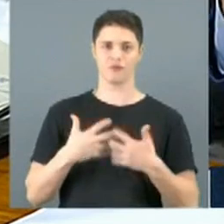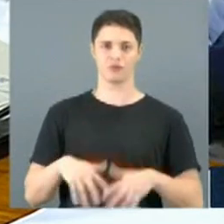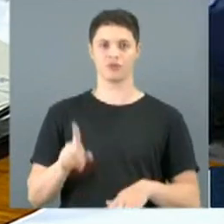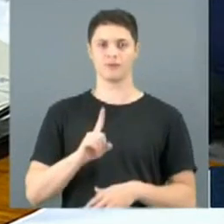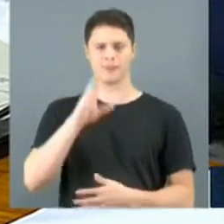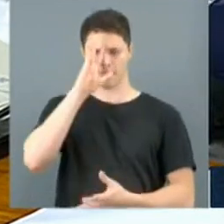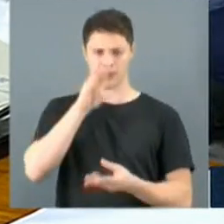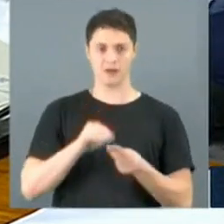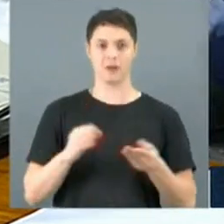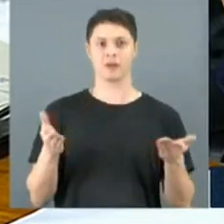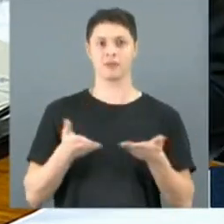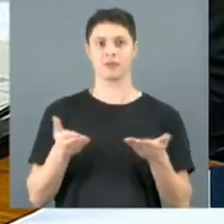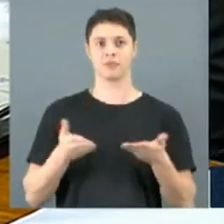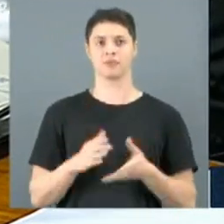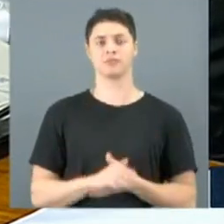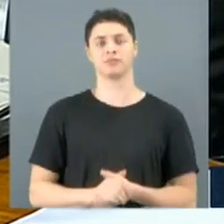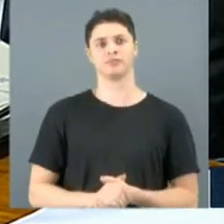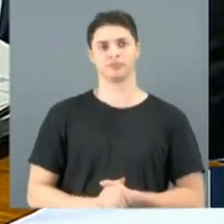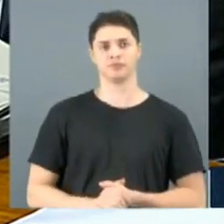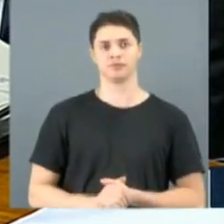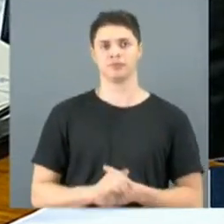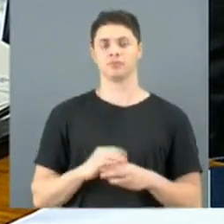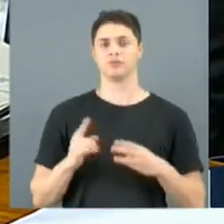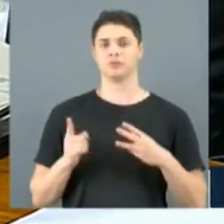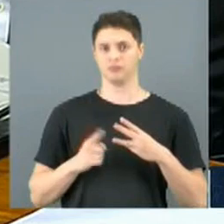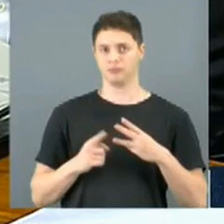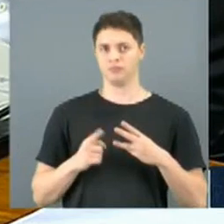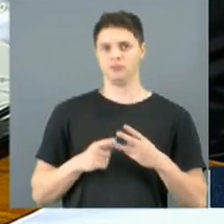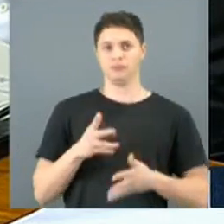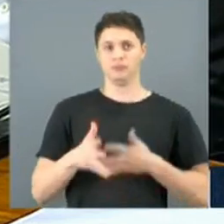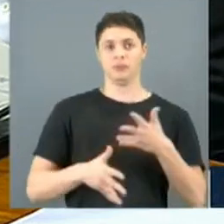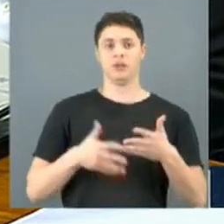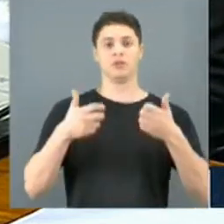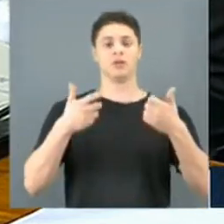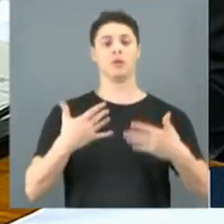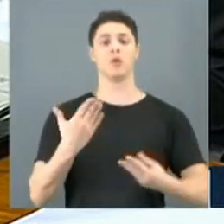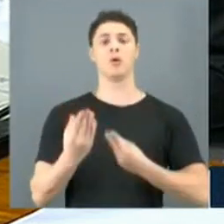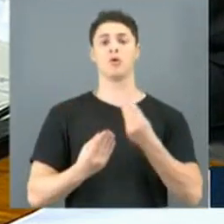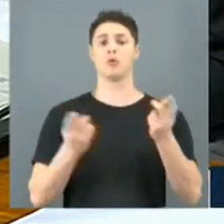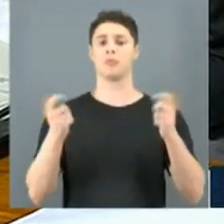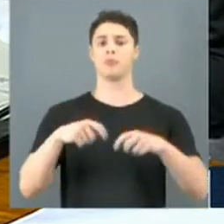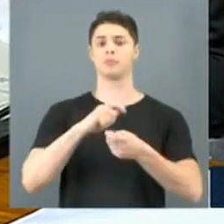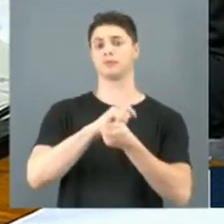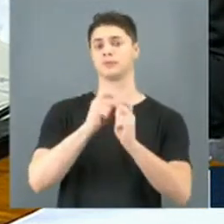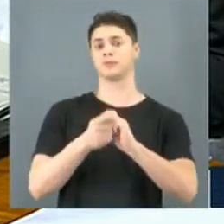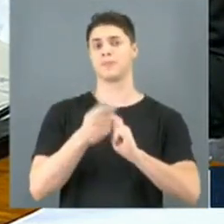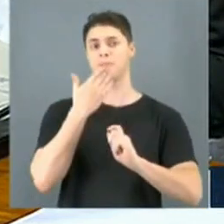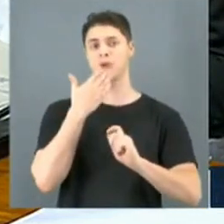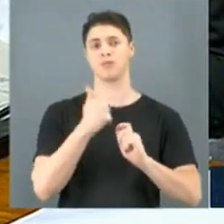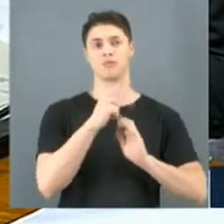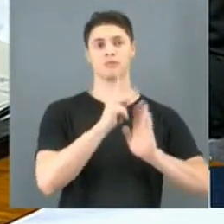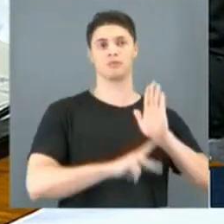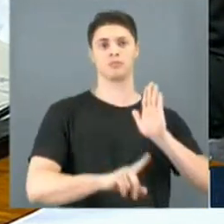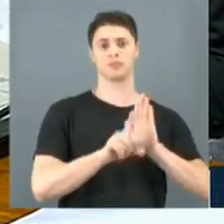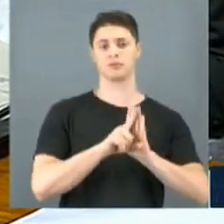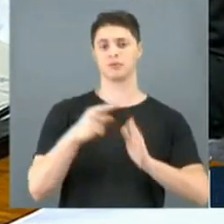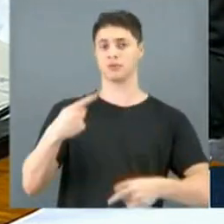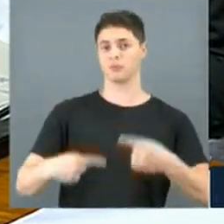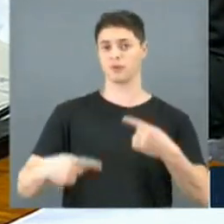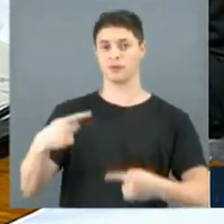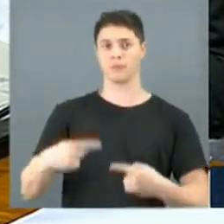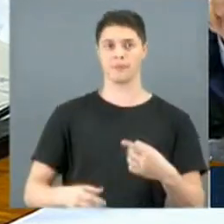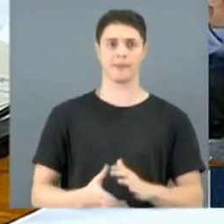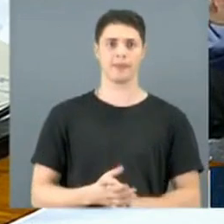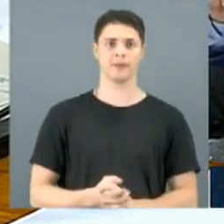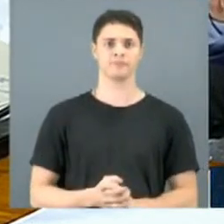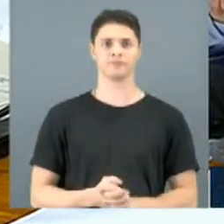concluir, conectando com a terceira e última parte da minha fala, apontando de maneira específica como que esse tema deveria ser tratado.